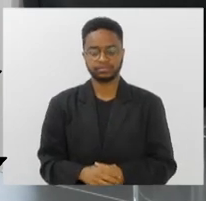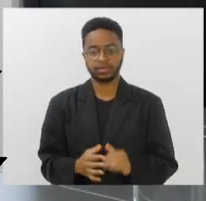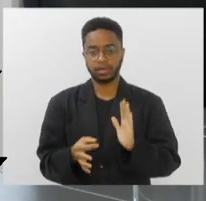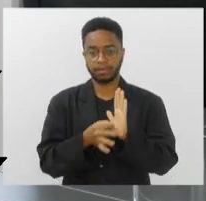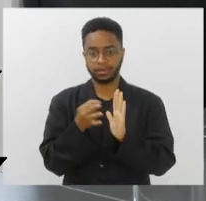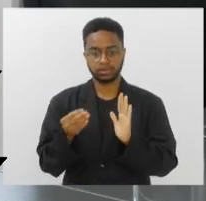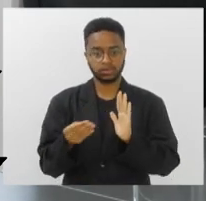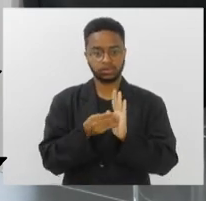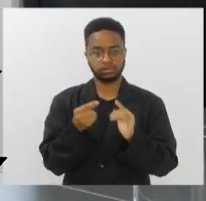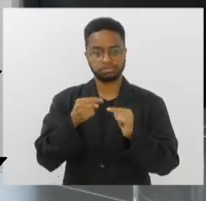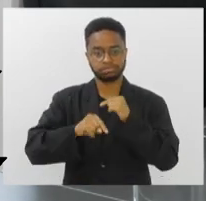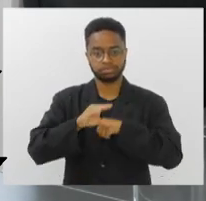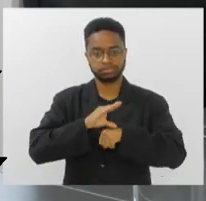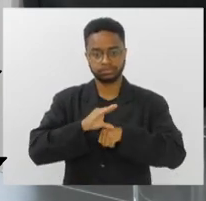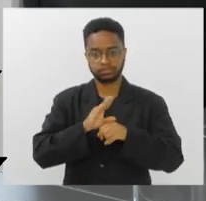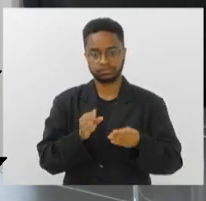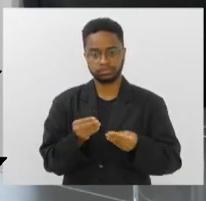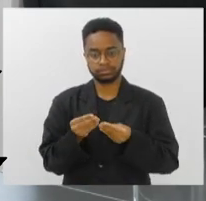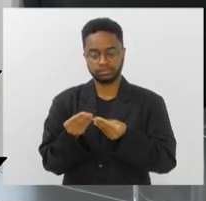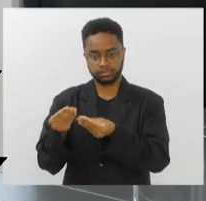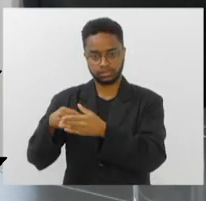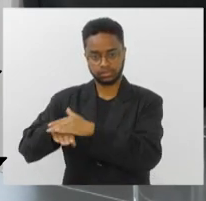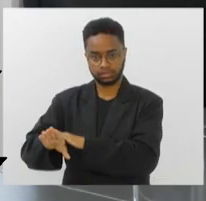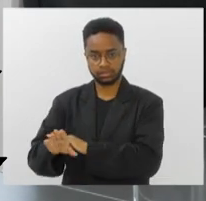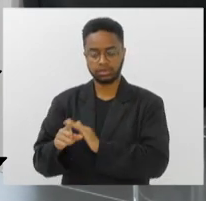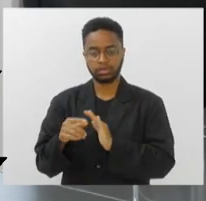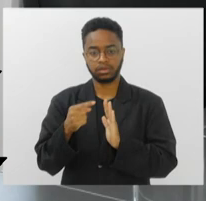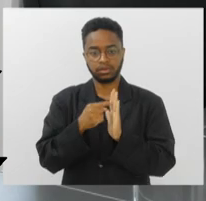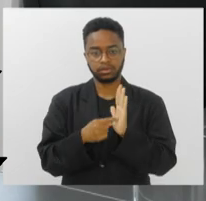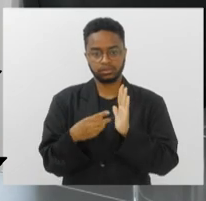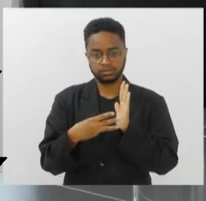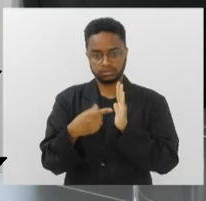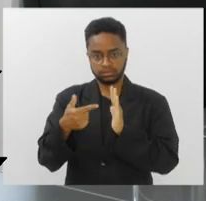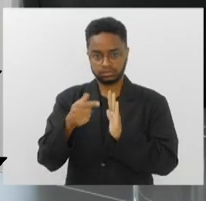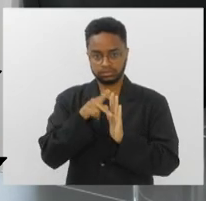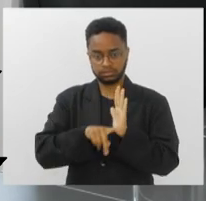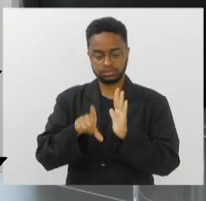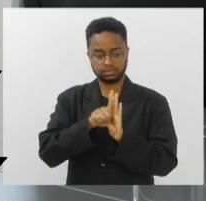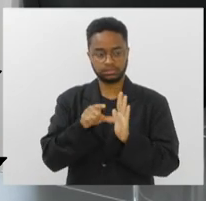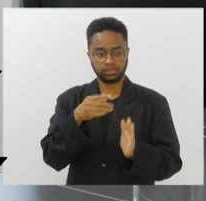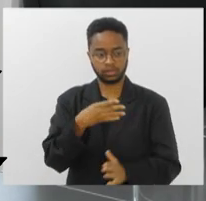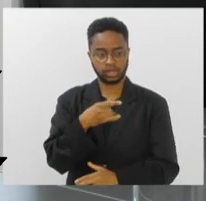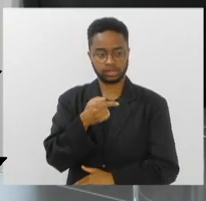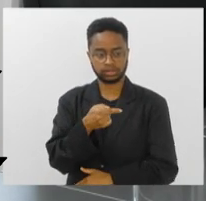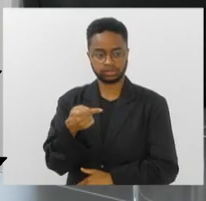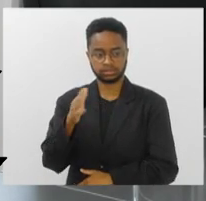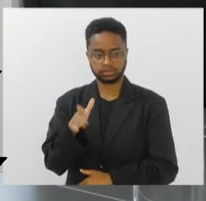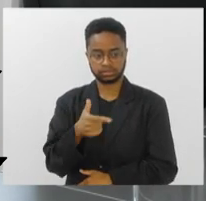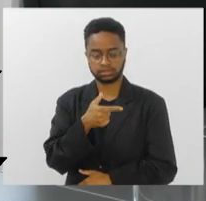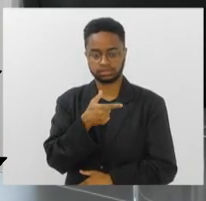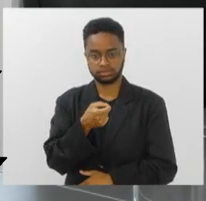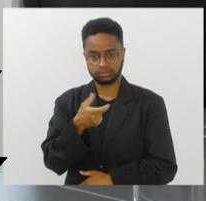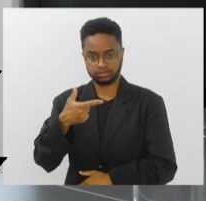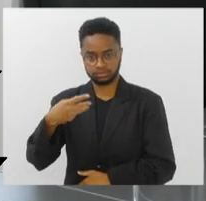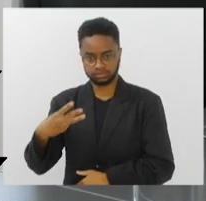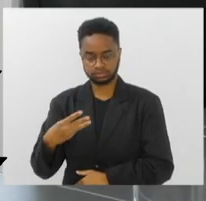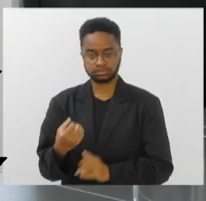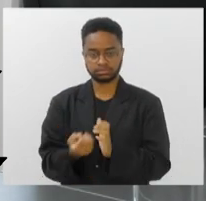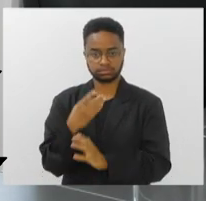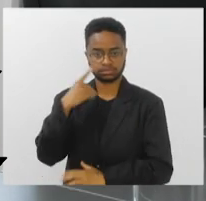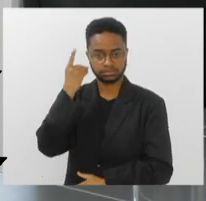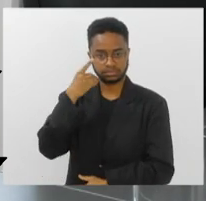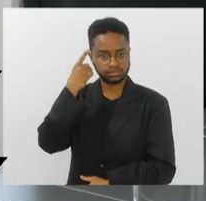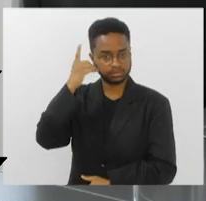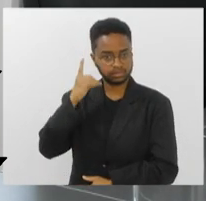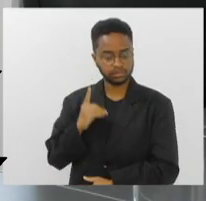pela inconstitucionalidade, vai arquivo. 32 da pauta, projeto de lei 477 de 23, de autoria da deputada Dani Balbi, que institui o programa de